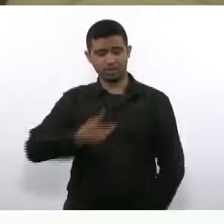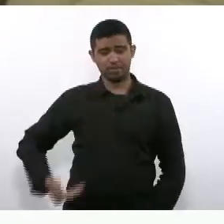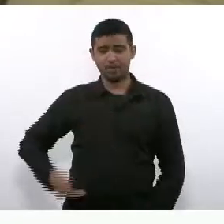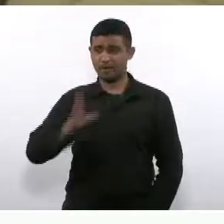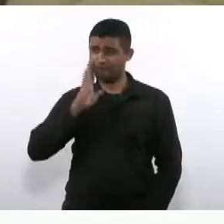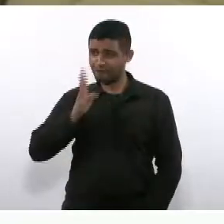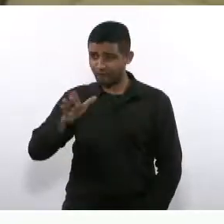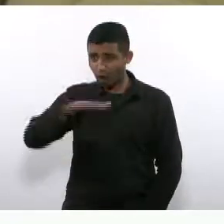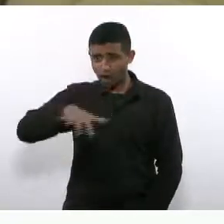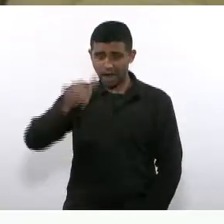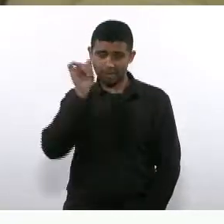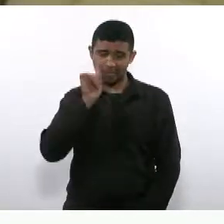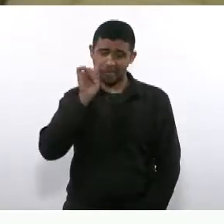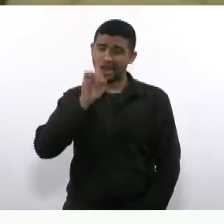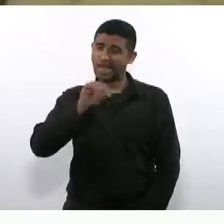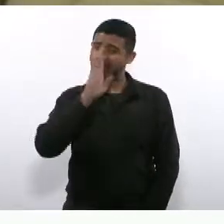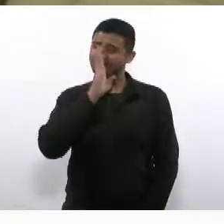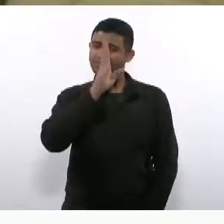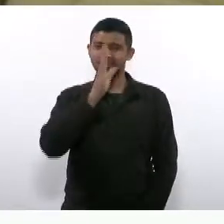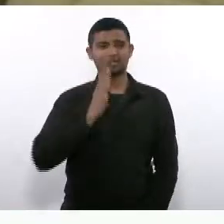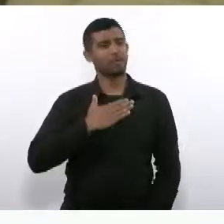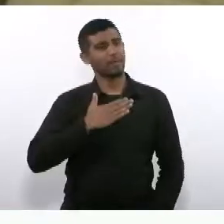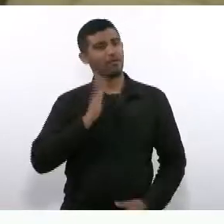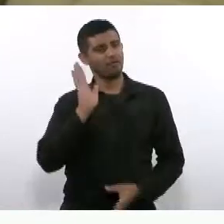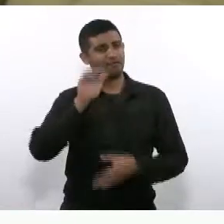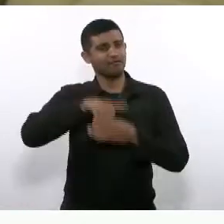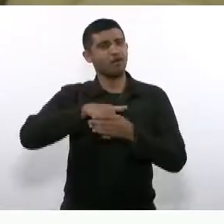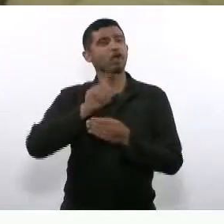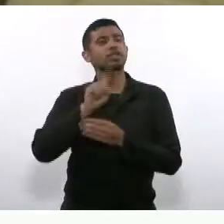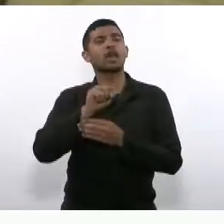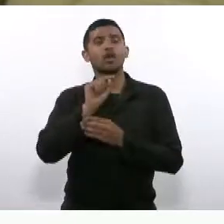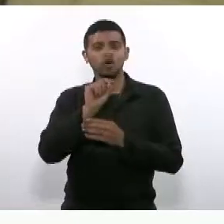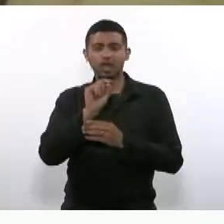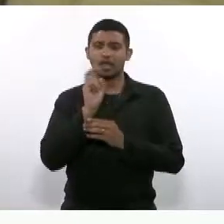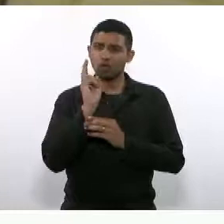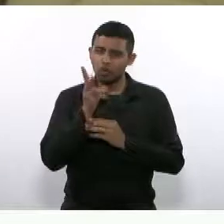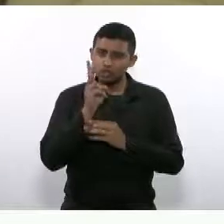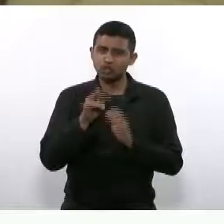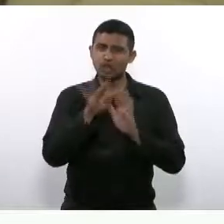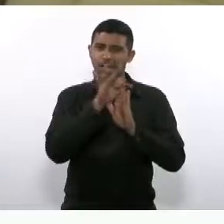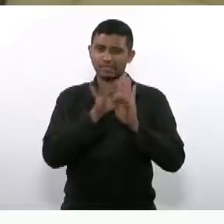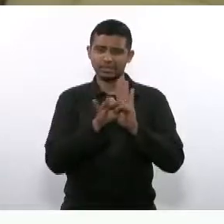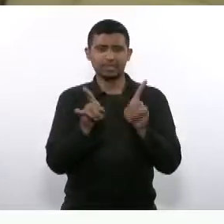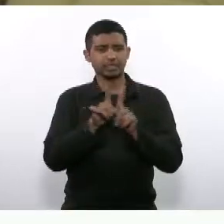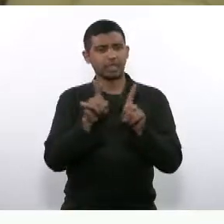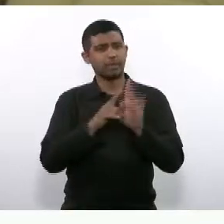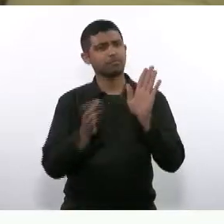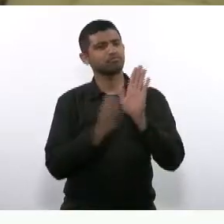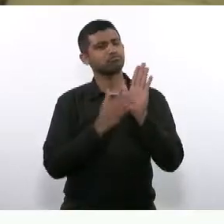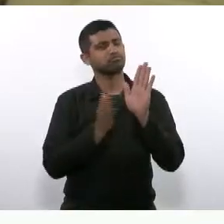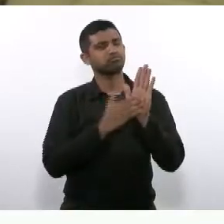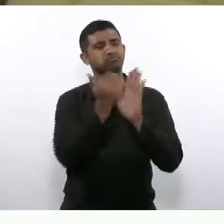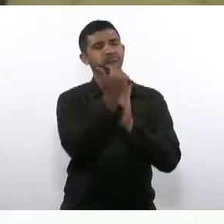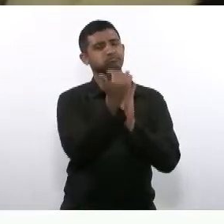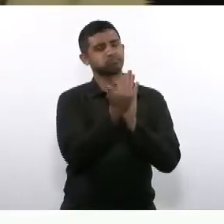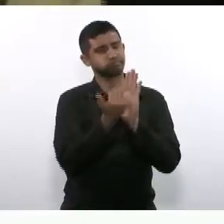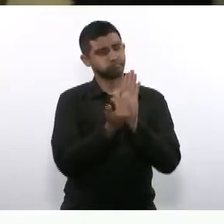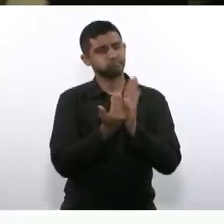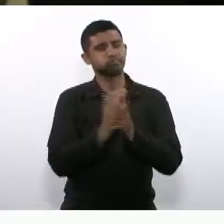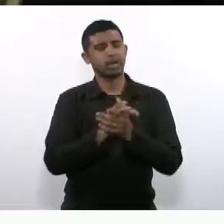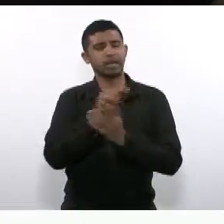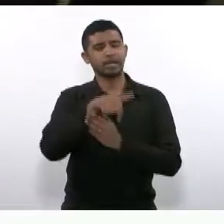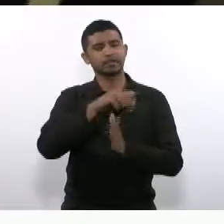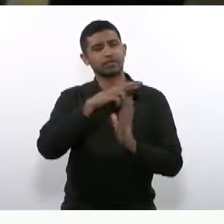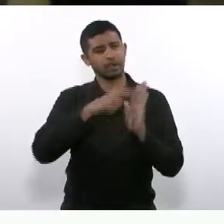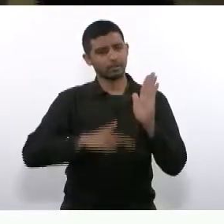é fundamental. Então, o meu voto é pela permanência do texto e da proposição no nosso